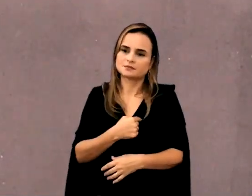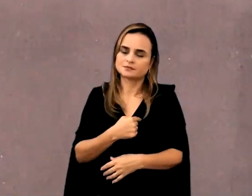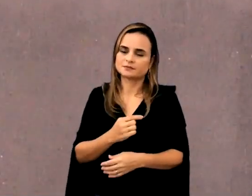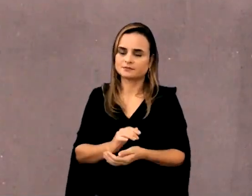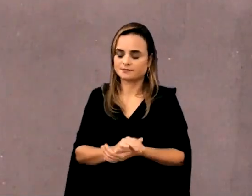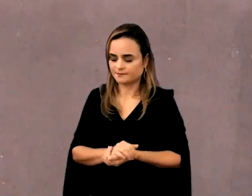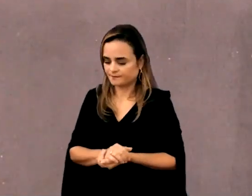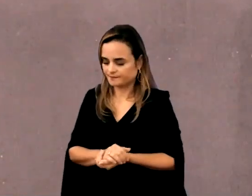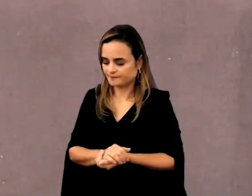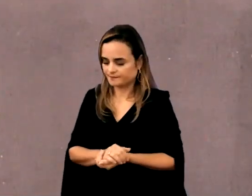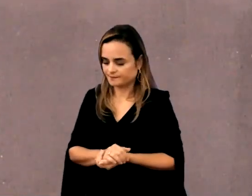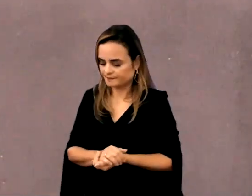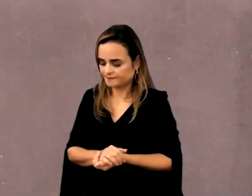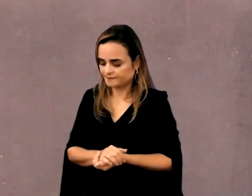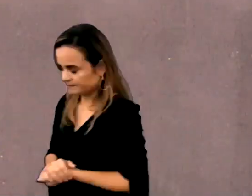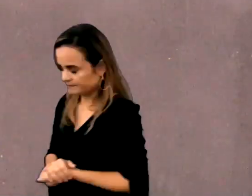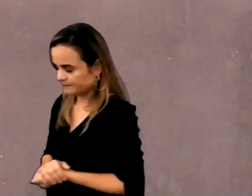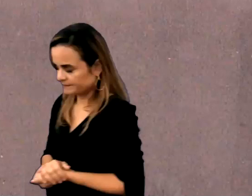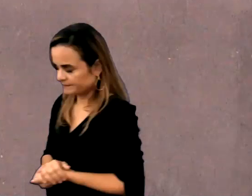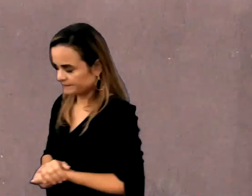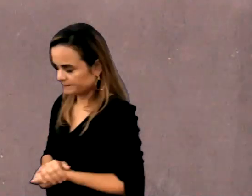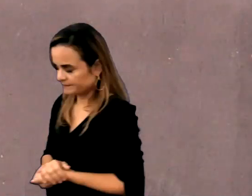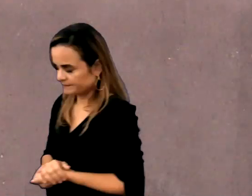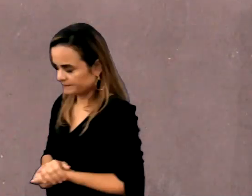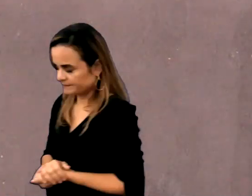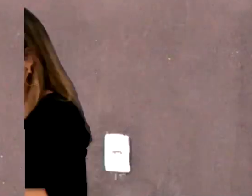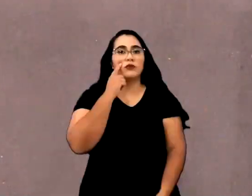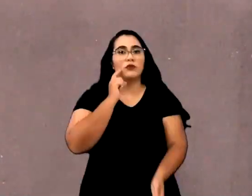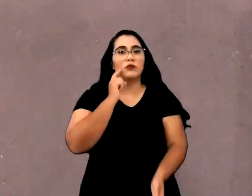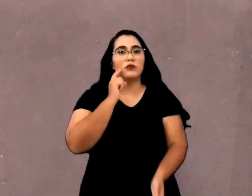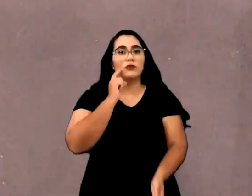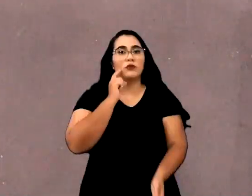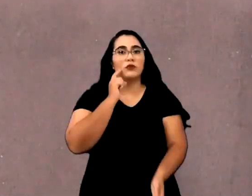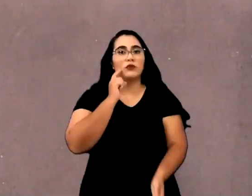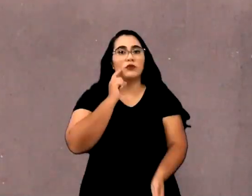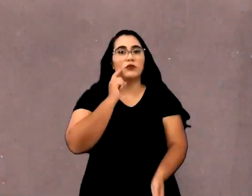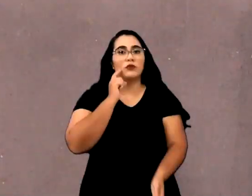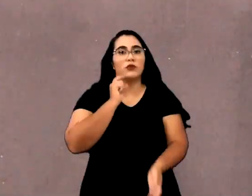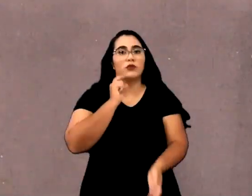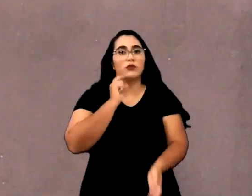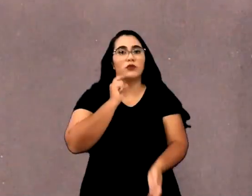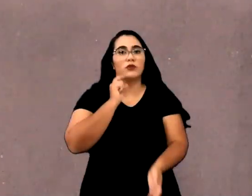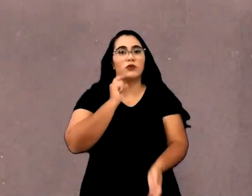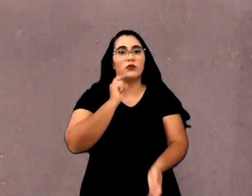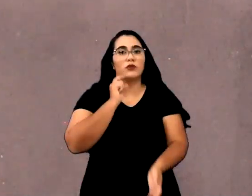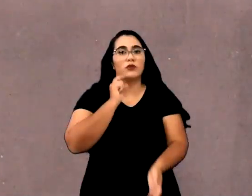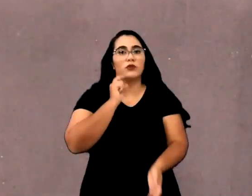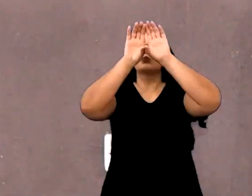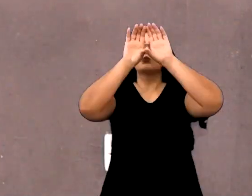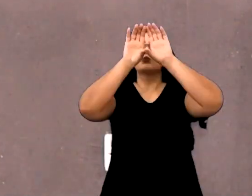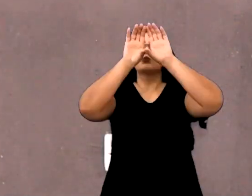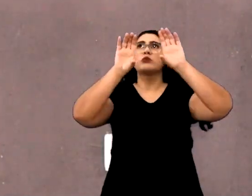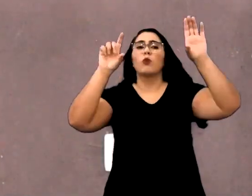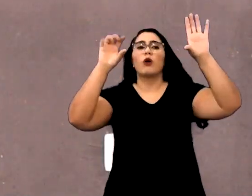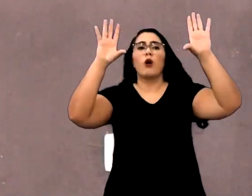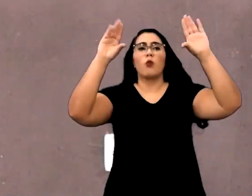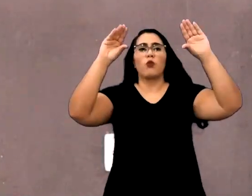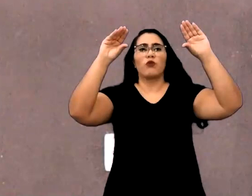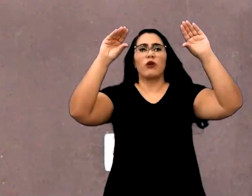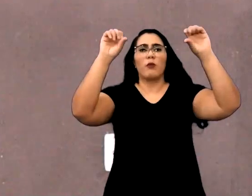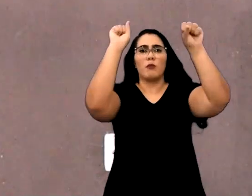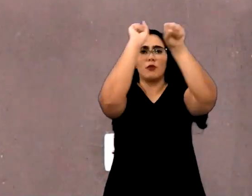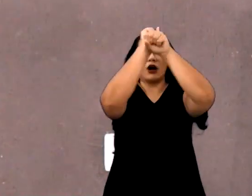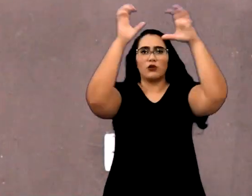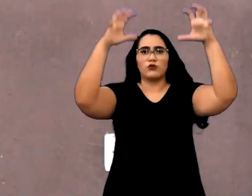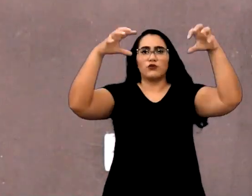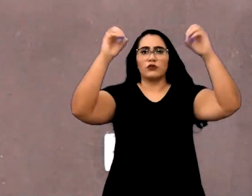E ele diz, olha o que Deus fala no versículo 13. E se eu encerrar os céus de modo que não haja chuva, ou